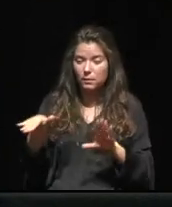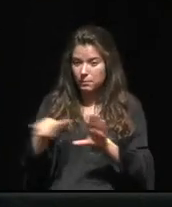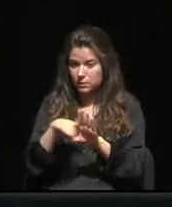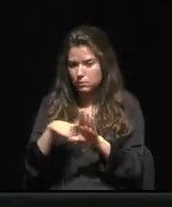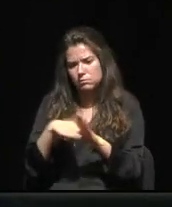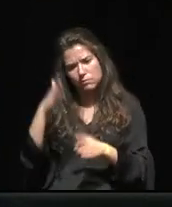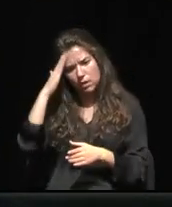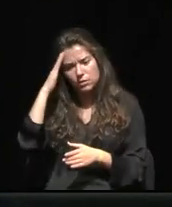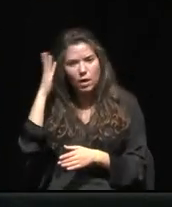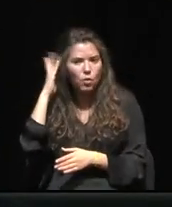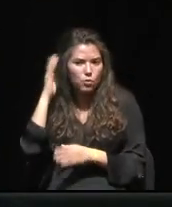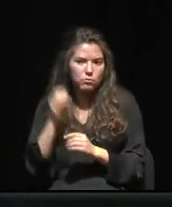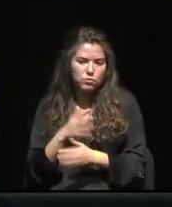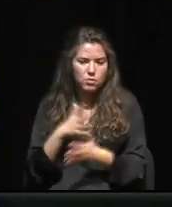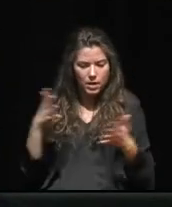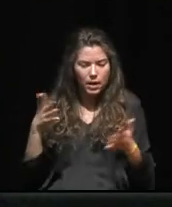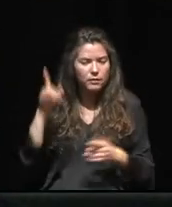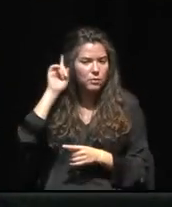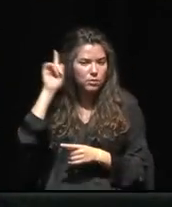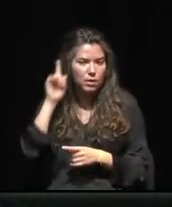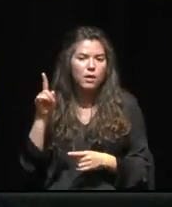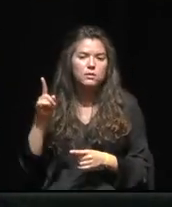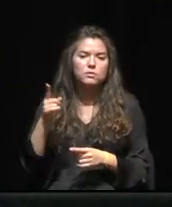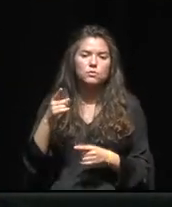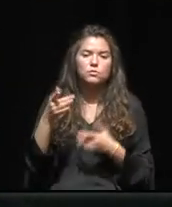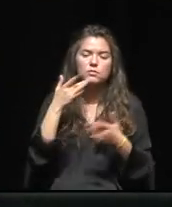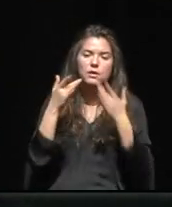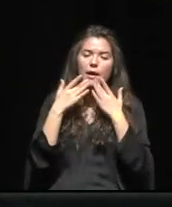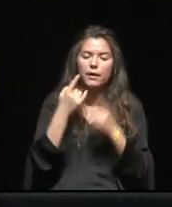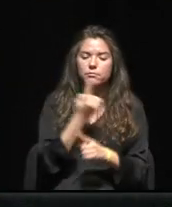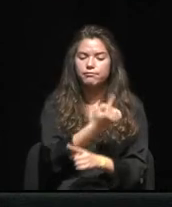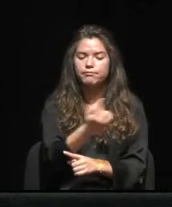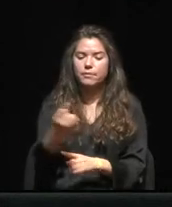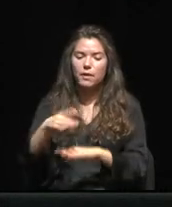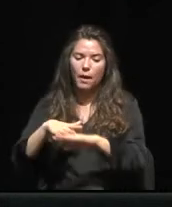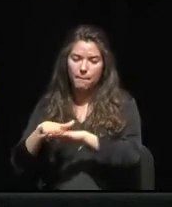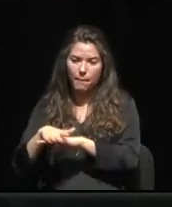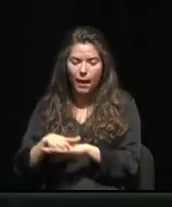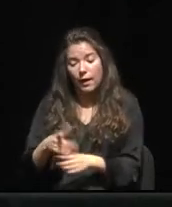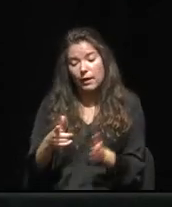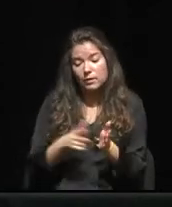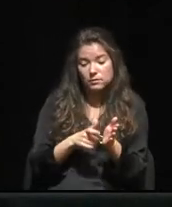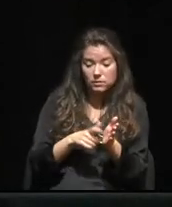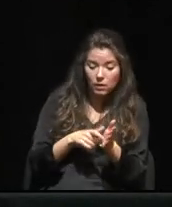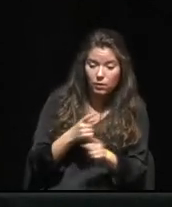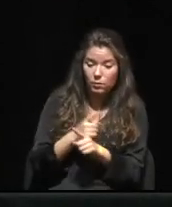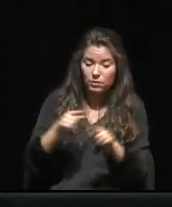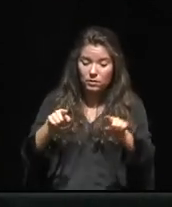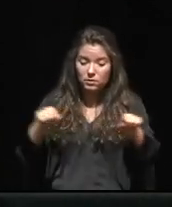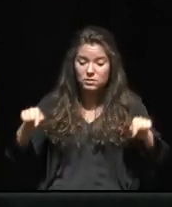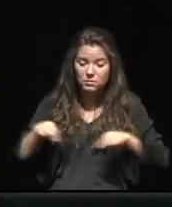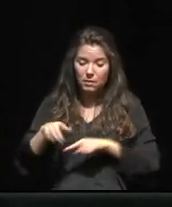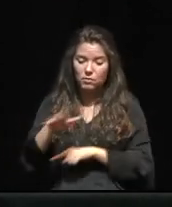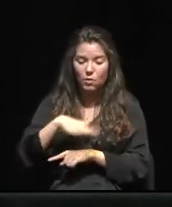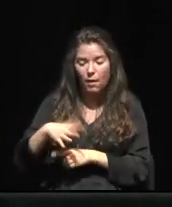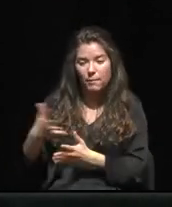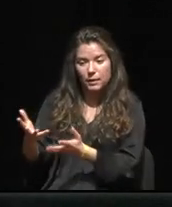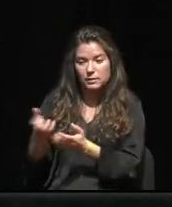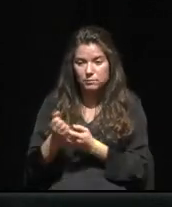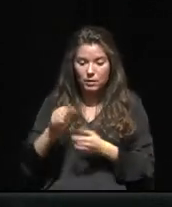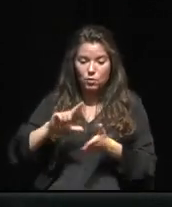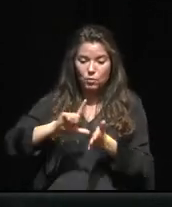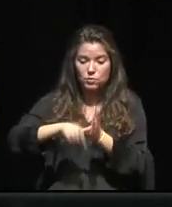significativo daquilo que é a importância dos cados em cada bairro e daquilo que era a necessidade ou por falta de carência de espaços para receber projetos